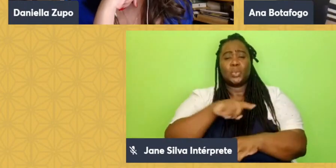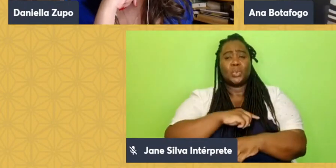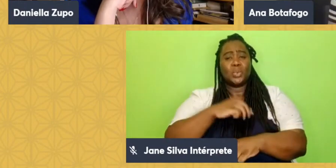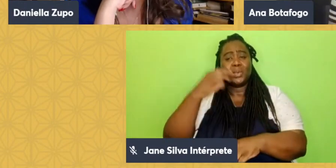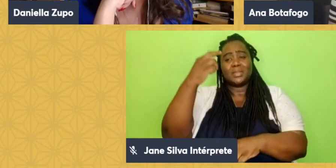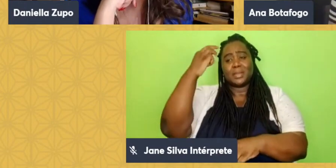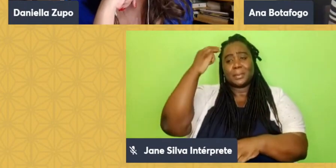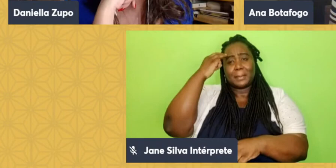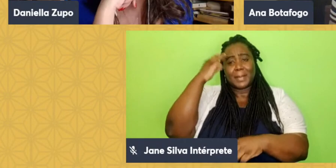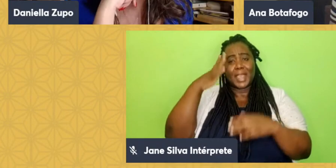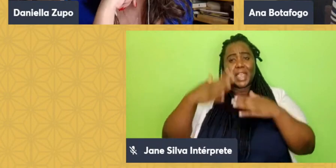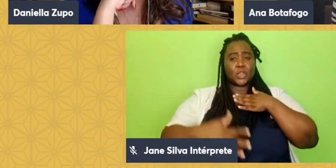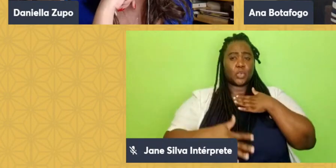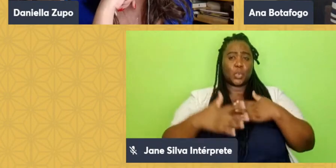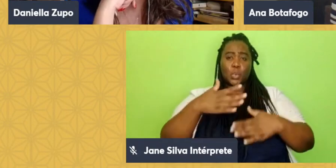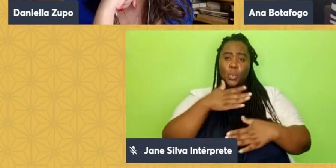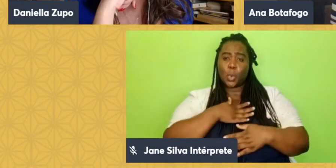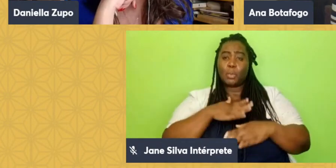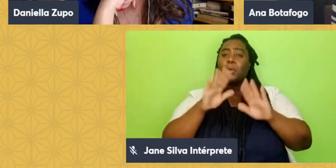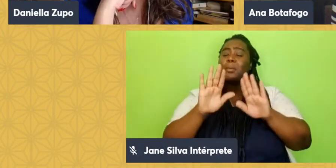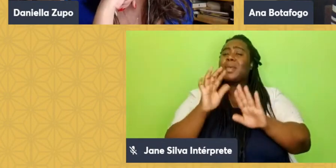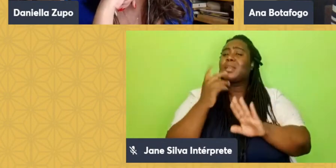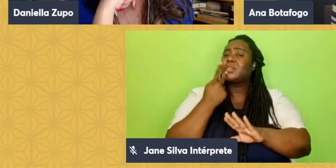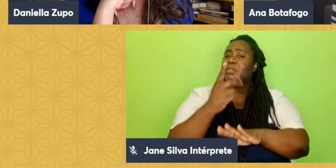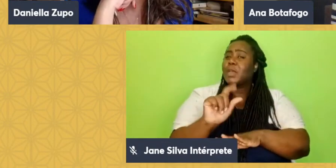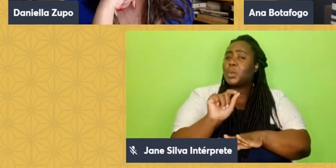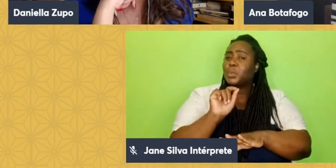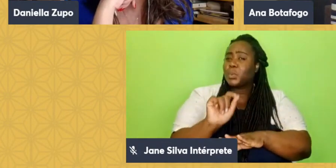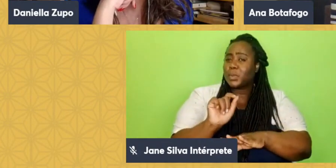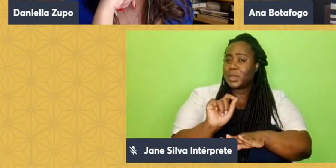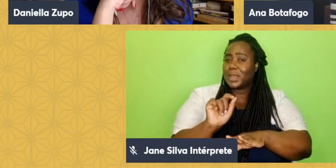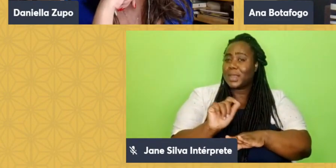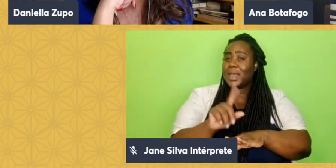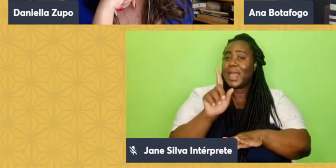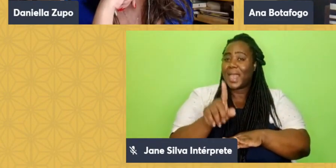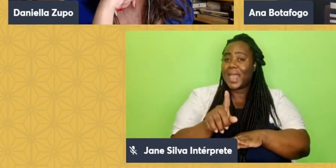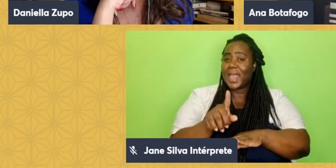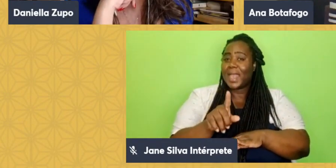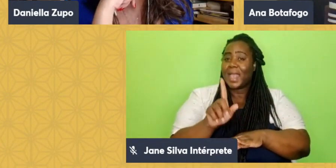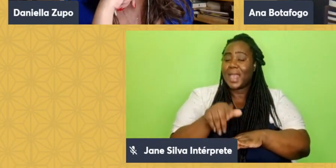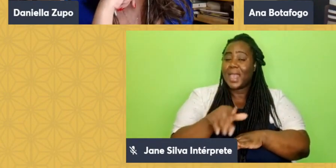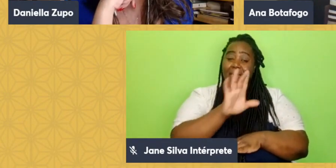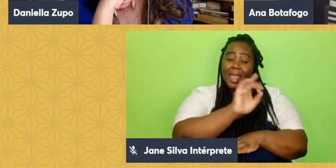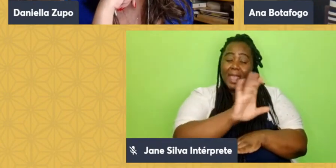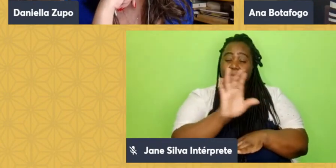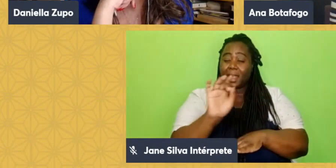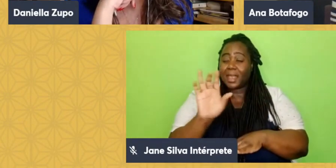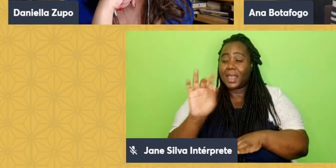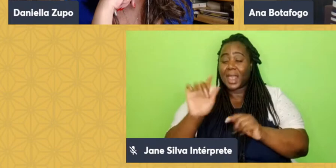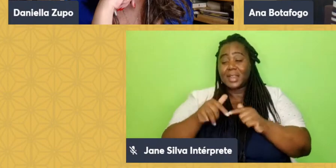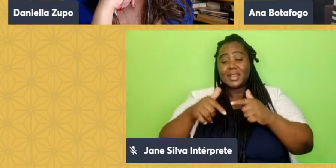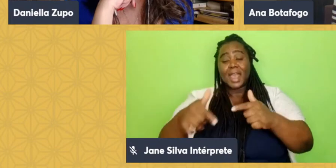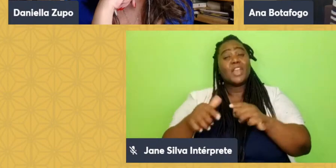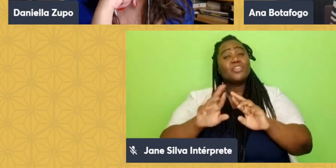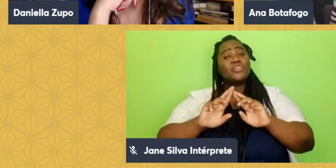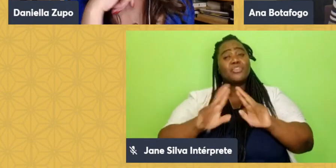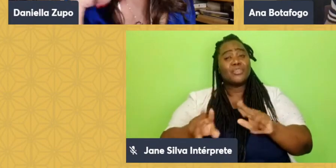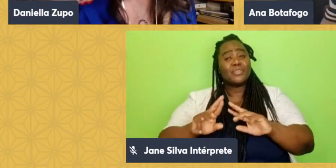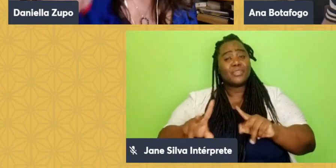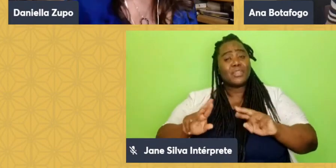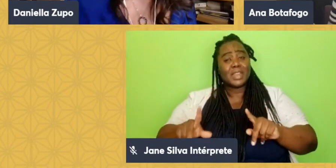psique e no nosso corpo mas eu digo que isso também é cada um indivíduo reage Diferentemente